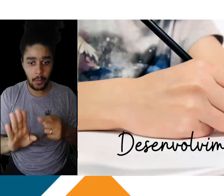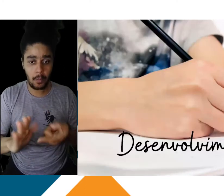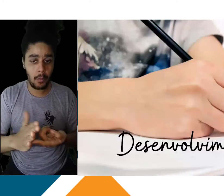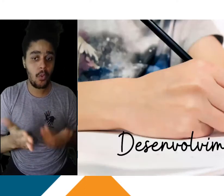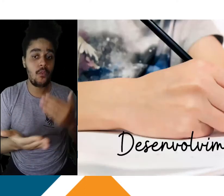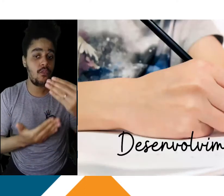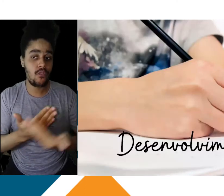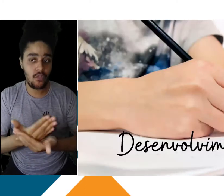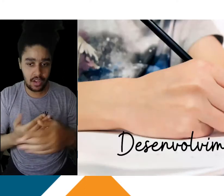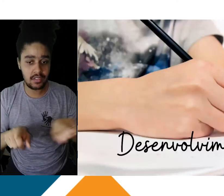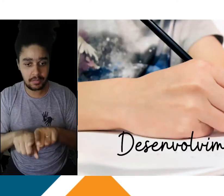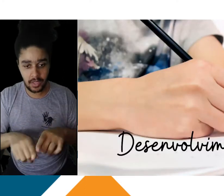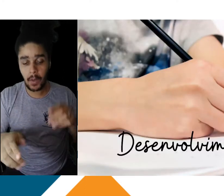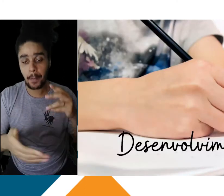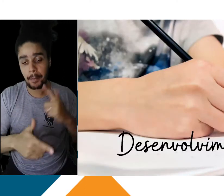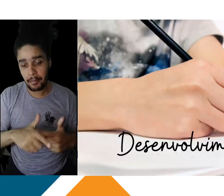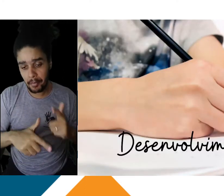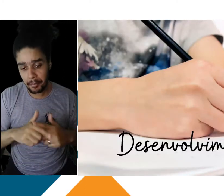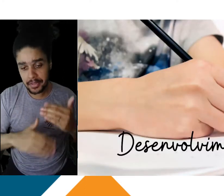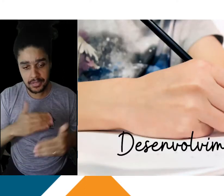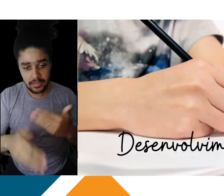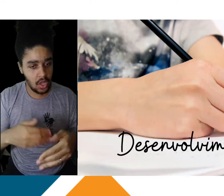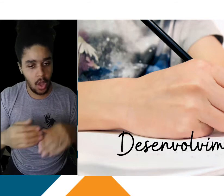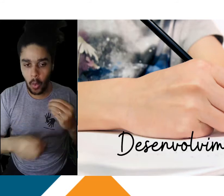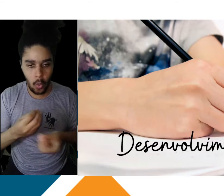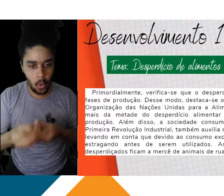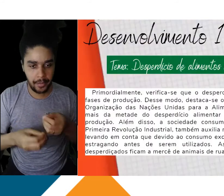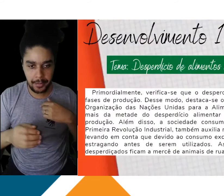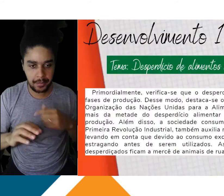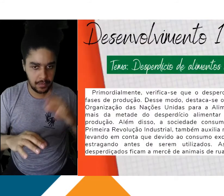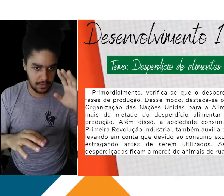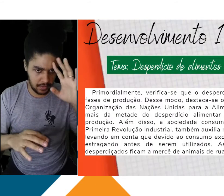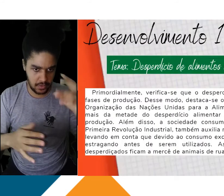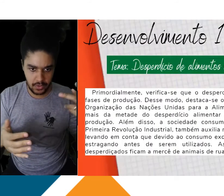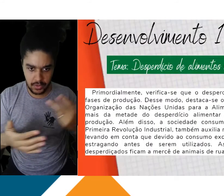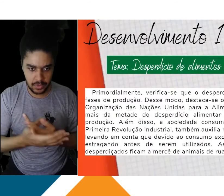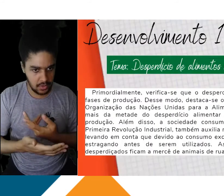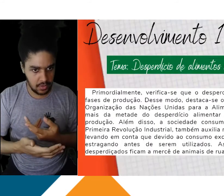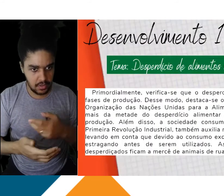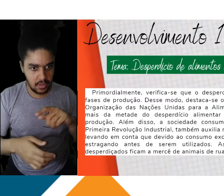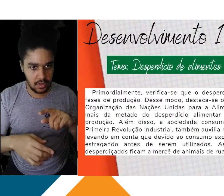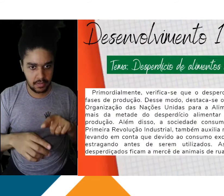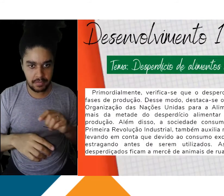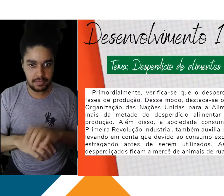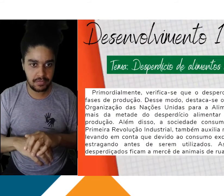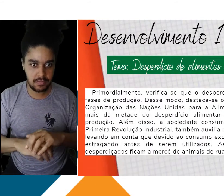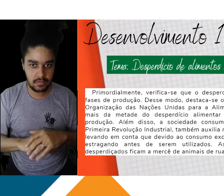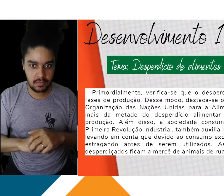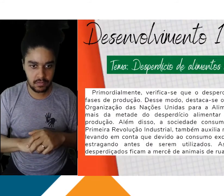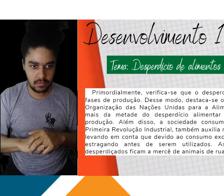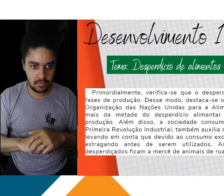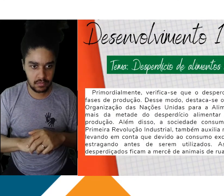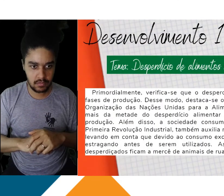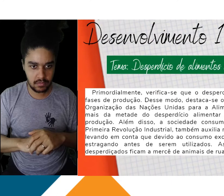nosso querido desenvolvimento. Paulo, e os problemas no desenvolvimento? Como solucionar? Vamos ao primeiro tema. O primeiro tema é o seguinte: desperdício de